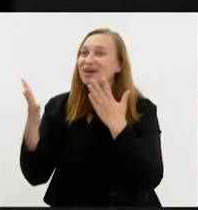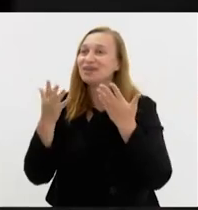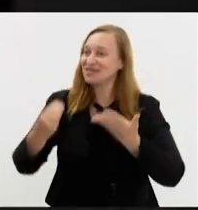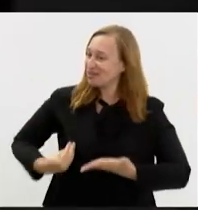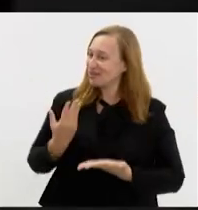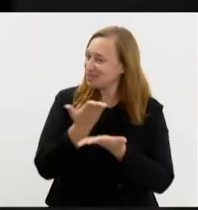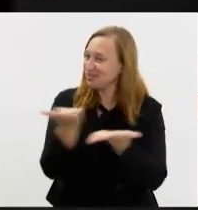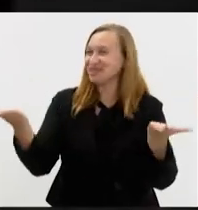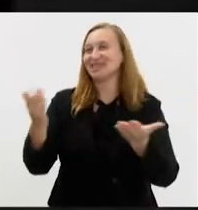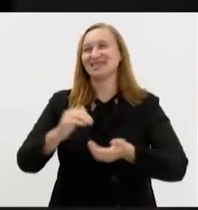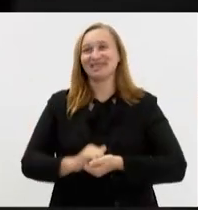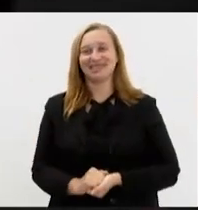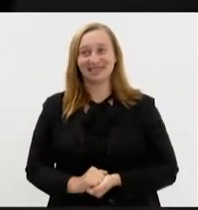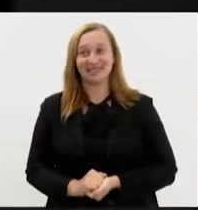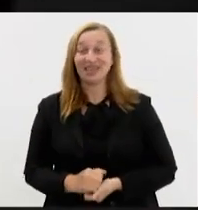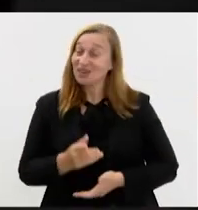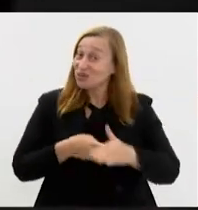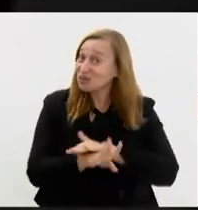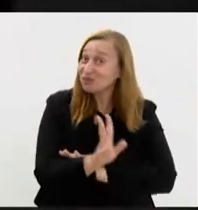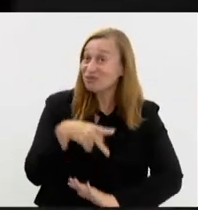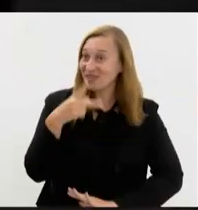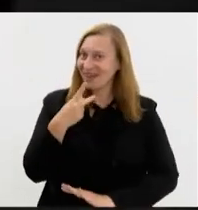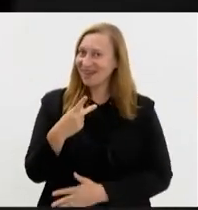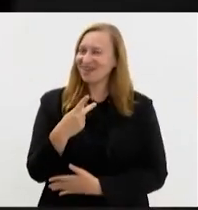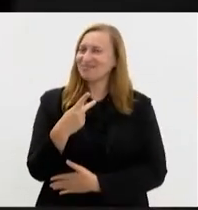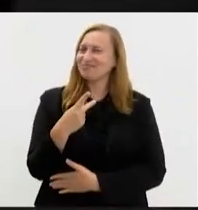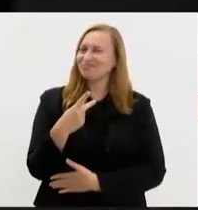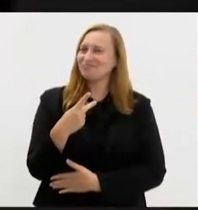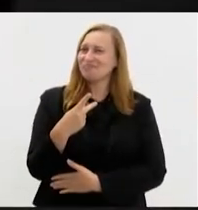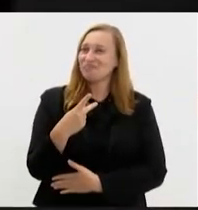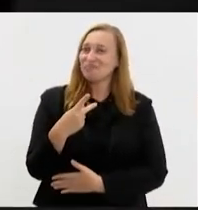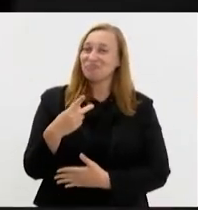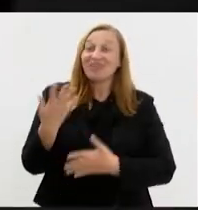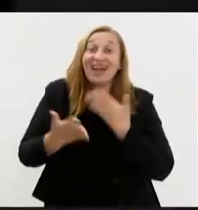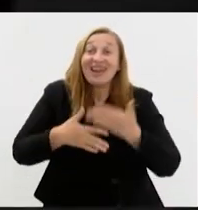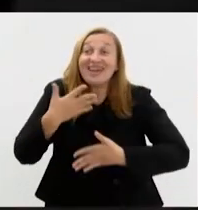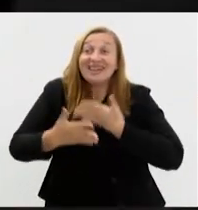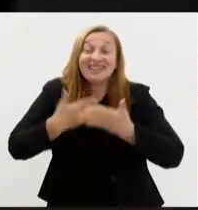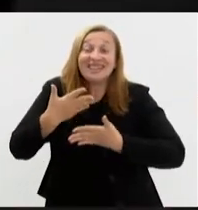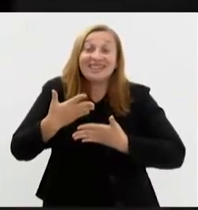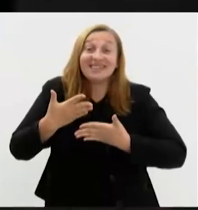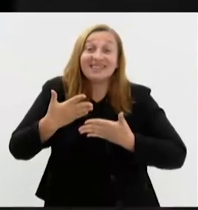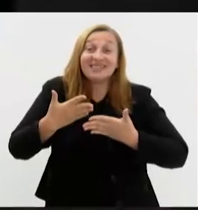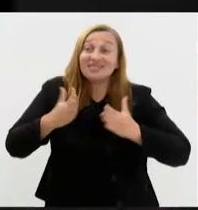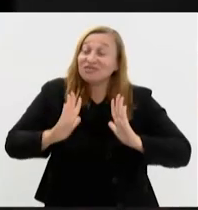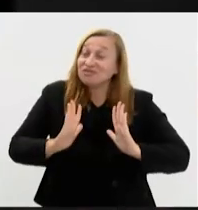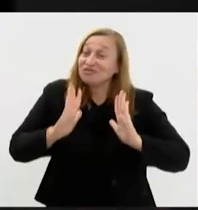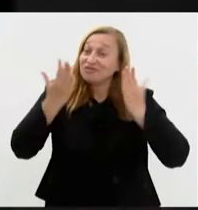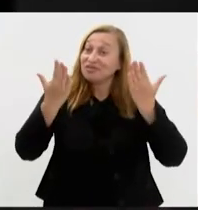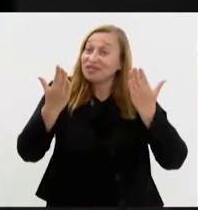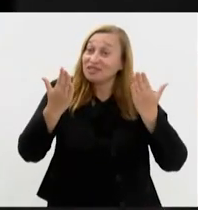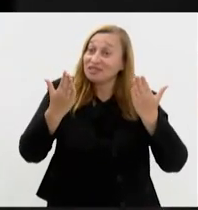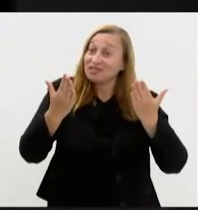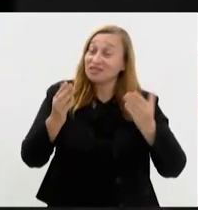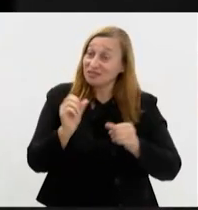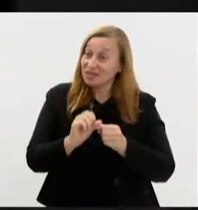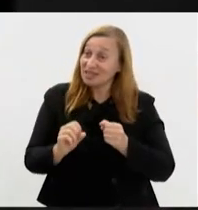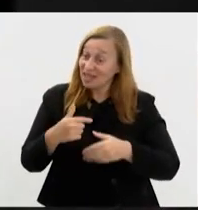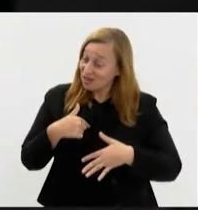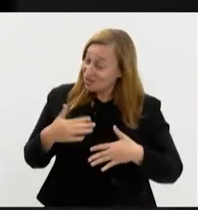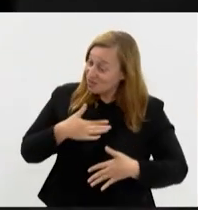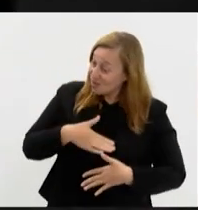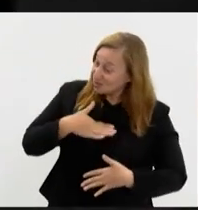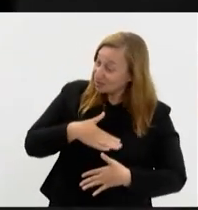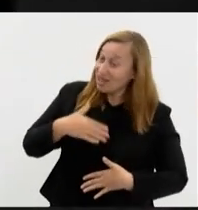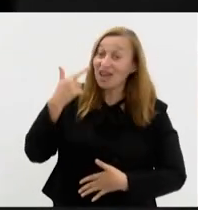presença de vocês eu costumo dizer que a maior a maior graça de fazer esses eventos Eu adoro fazer eventos sou entusiasta de disso